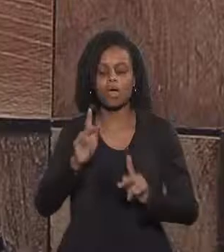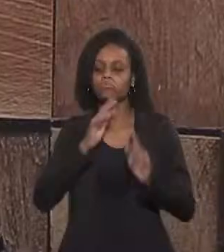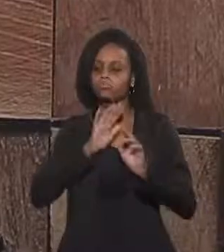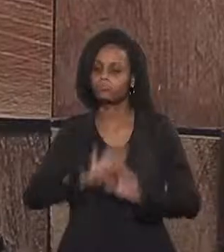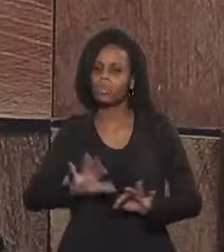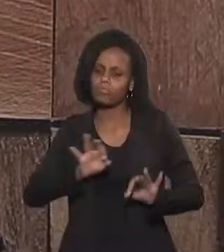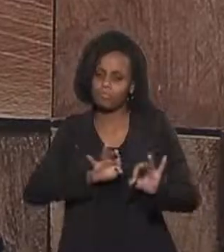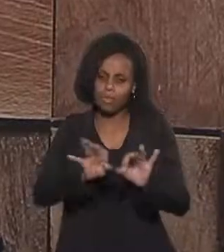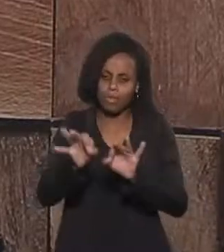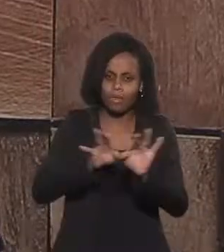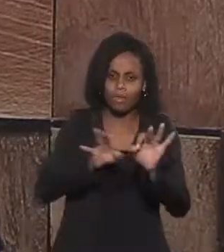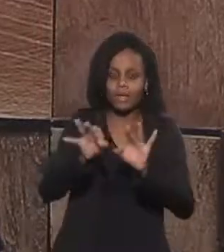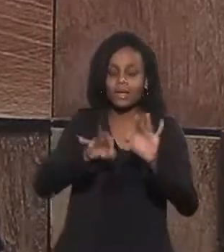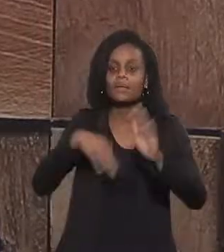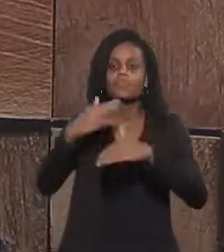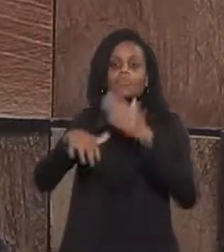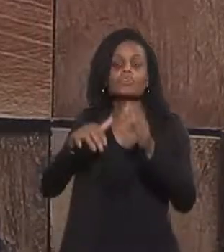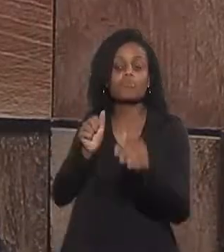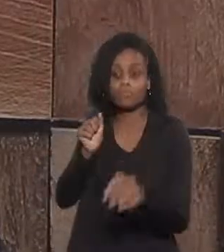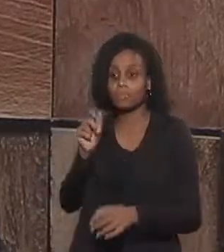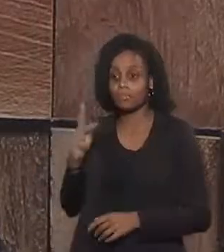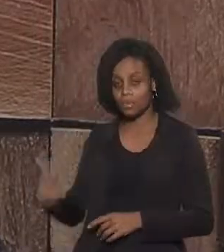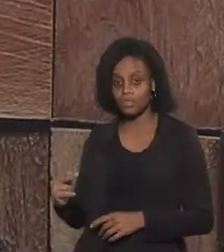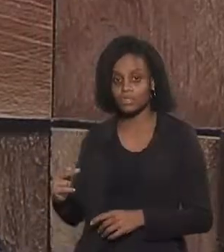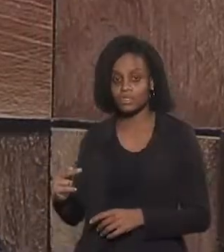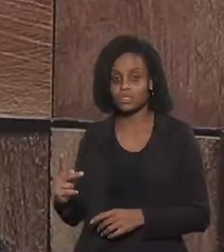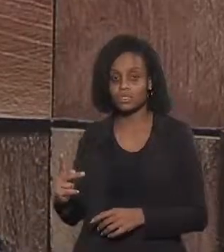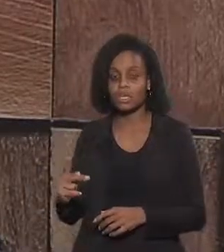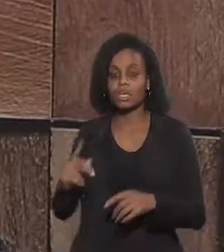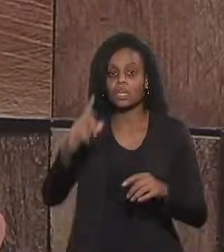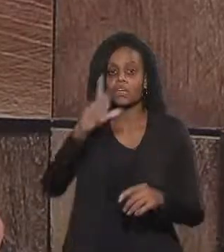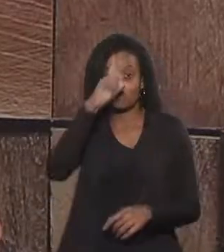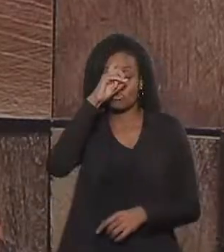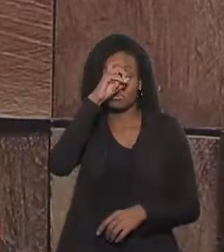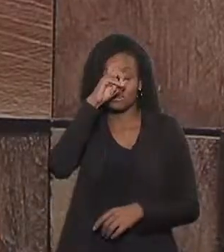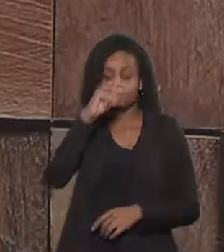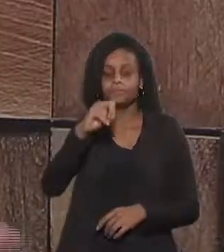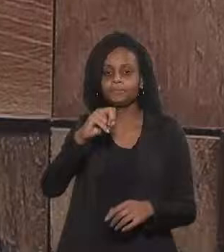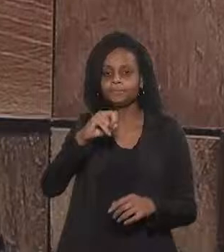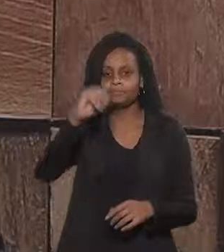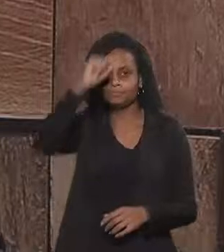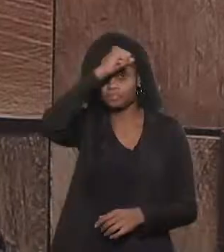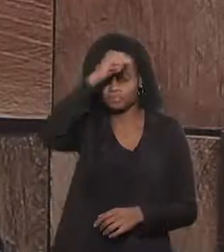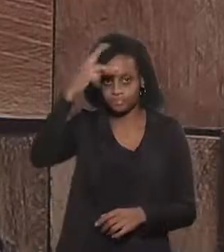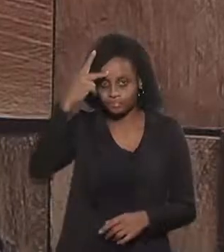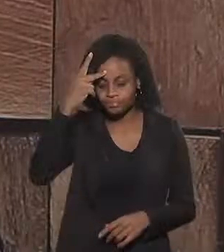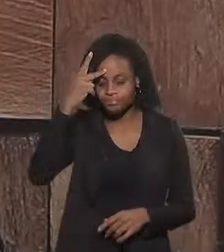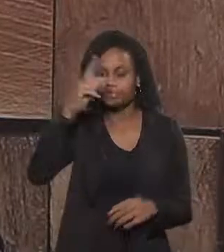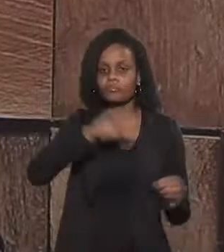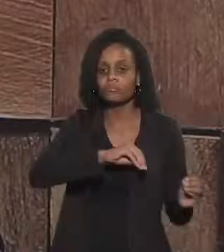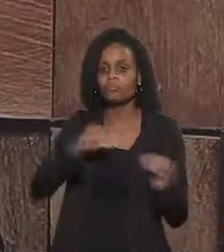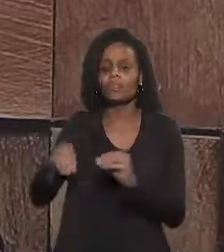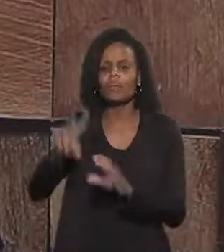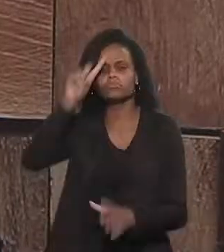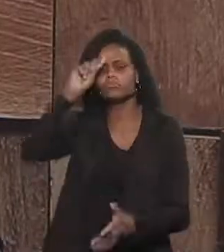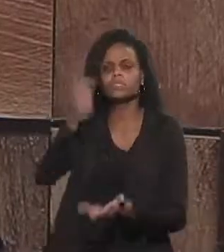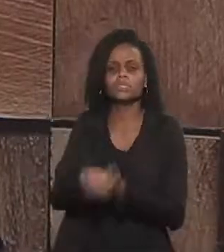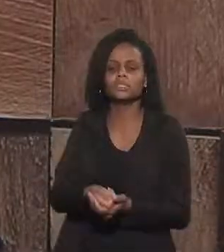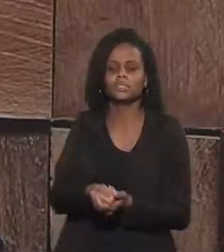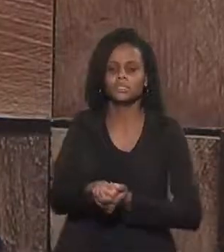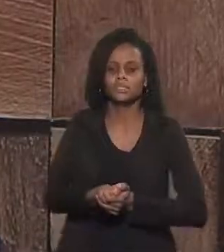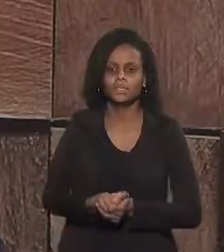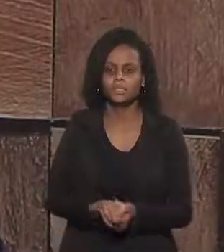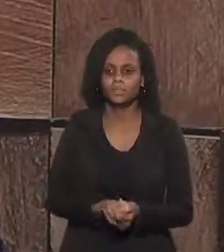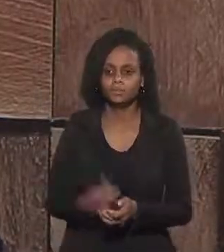aí foi quando eu me aposentei do serviço público do Hospital da Lagoa, aí eu fui para... Aí resolvi que eu